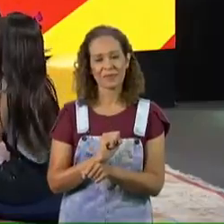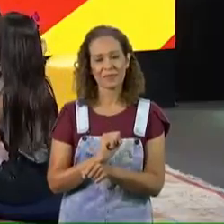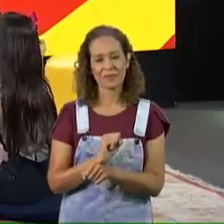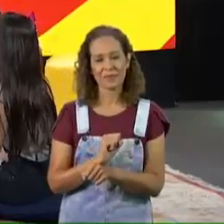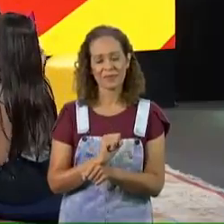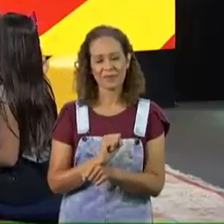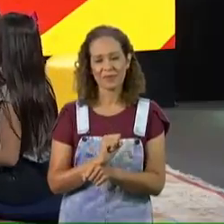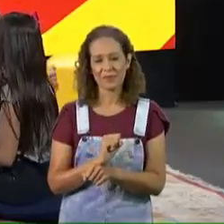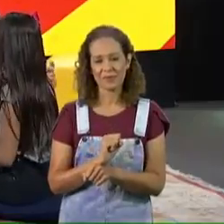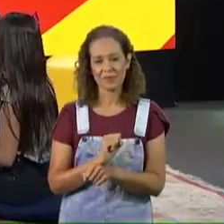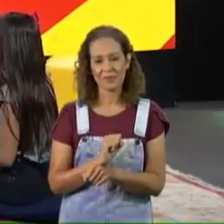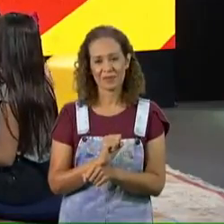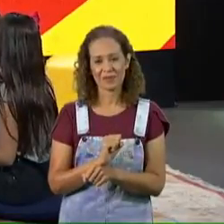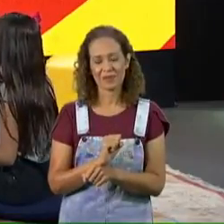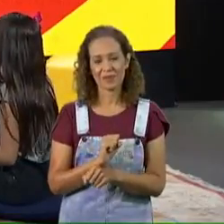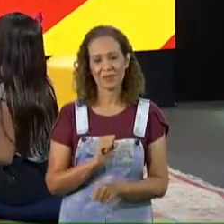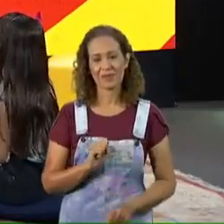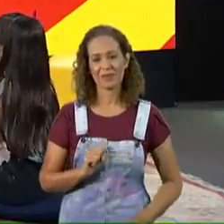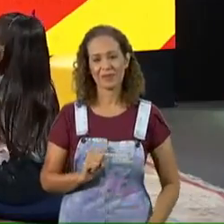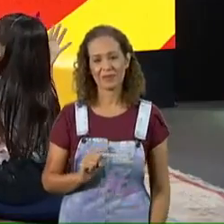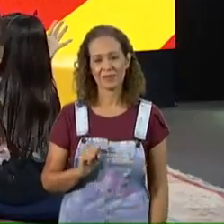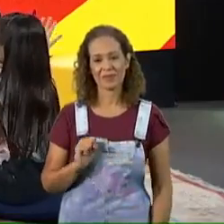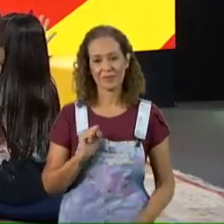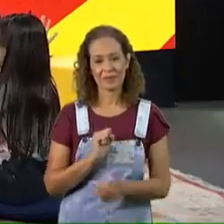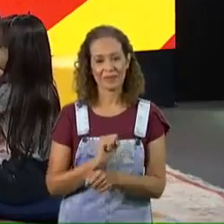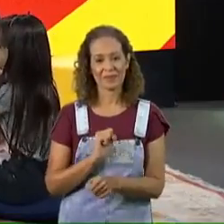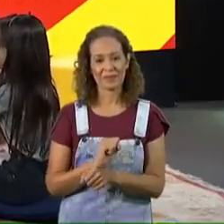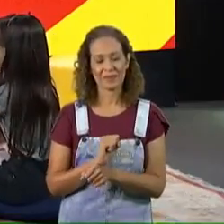Eu não lembro o nome, peraí. Valentina. Eu sei quem é. Não, peraí.